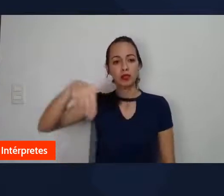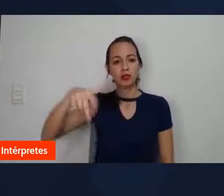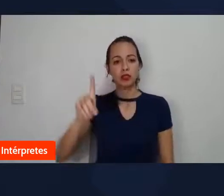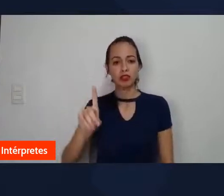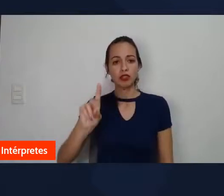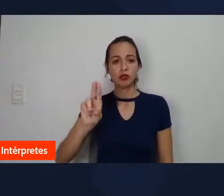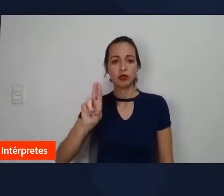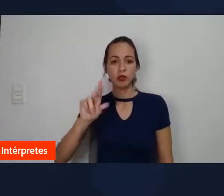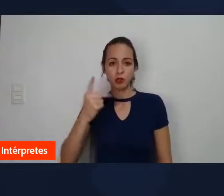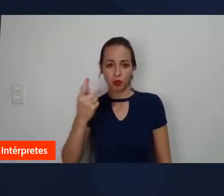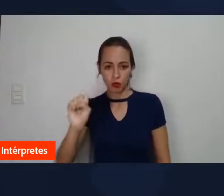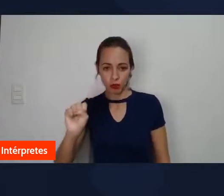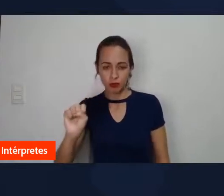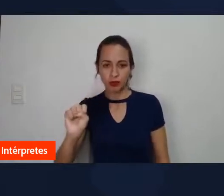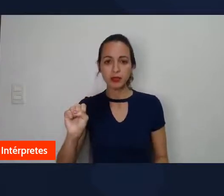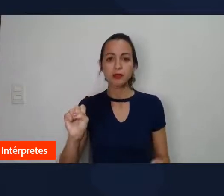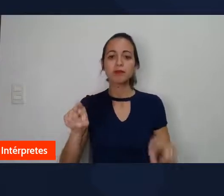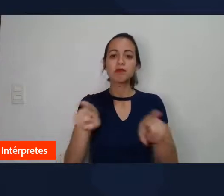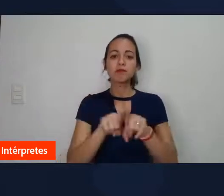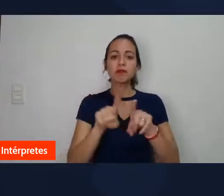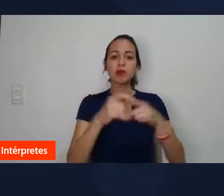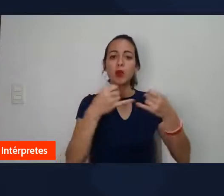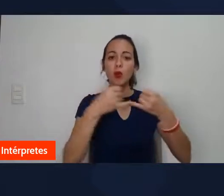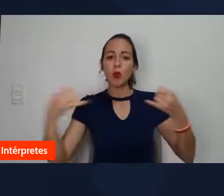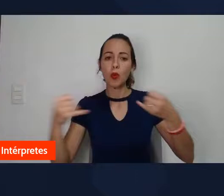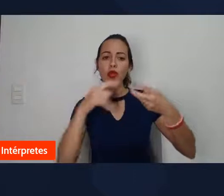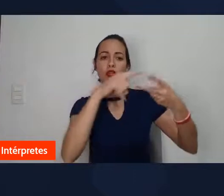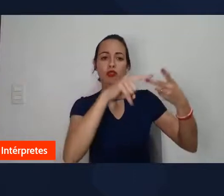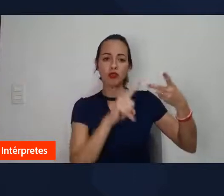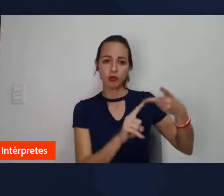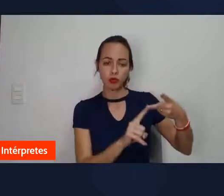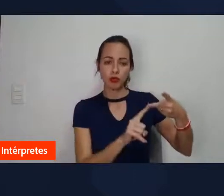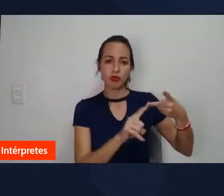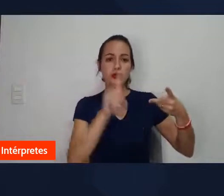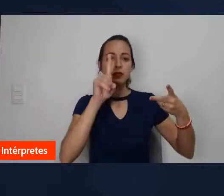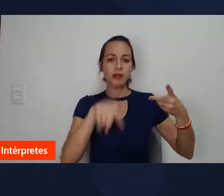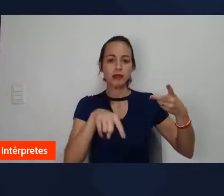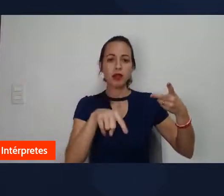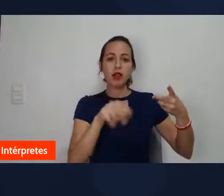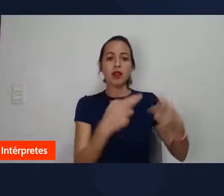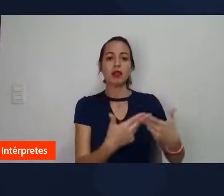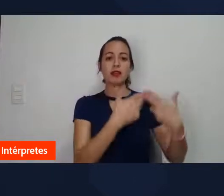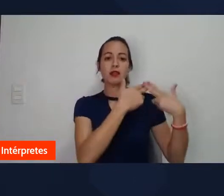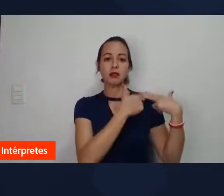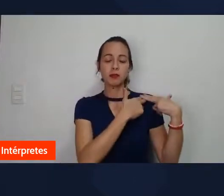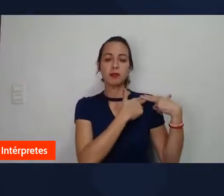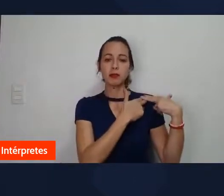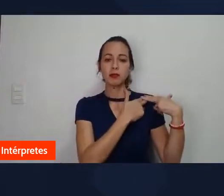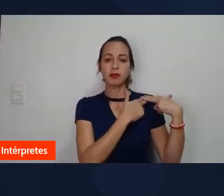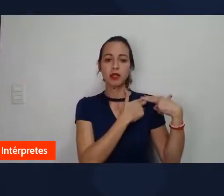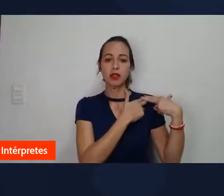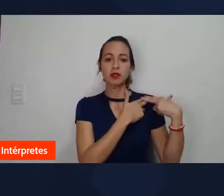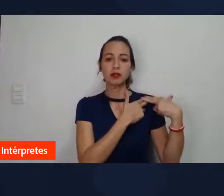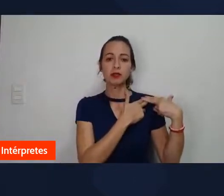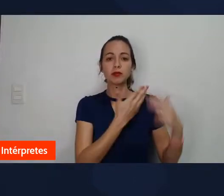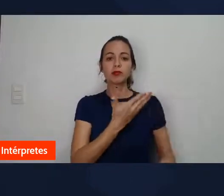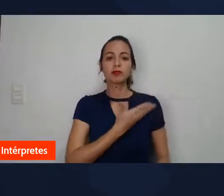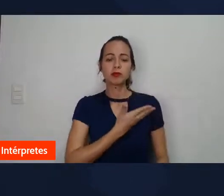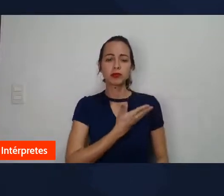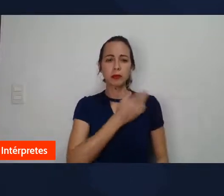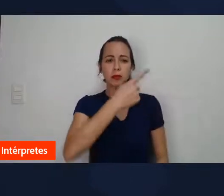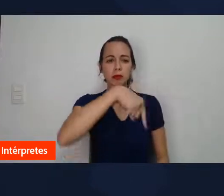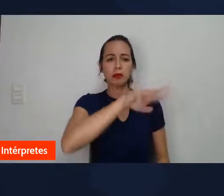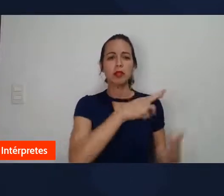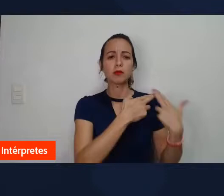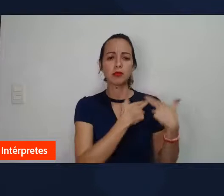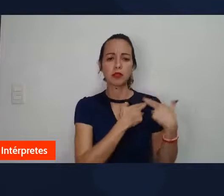UNCME. O eixo 2, que está sobre o comando, né, a responsabilidade dos colegas da ANPAI, vai falar